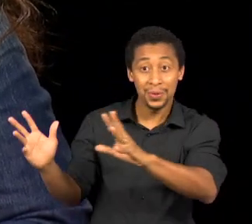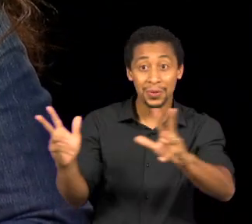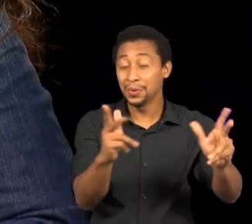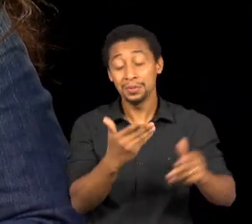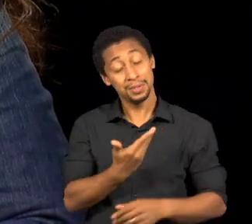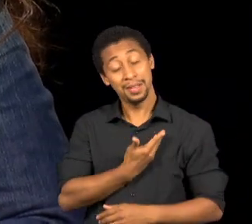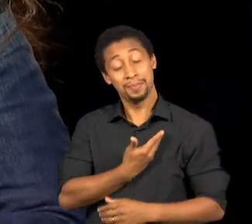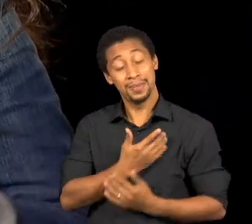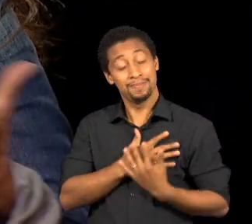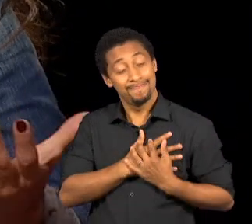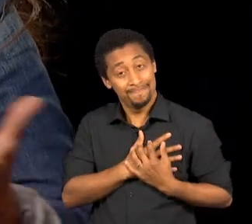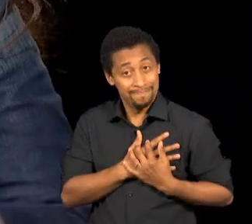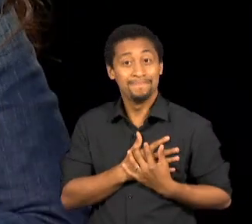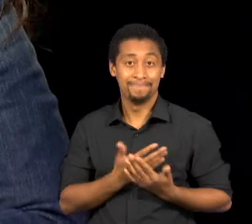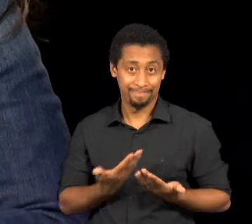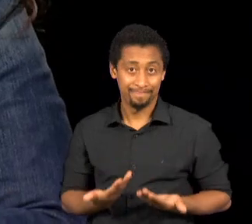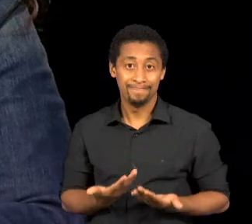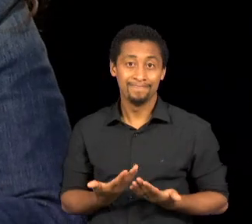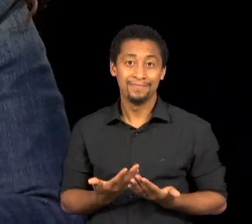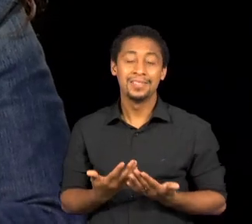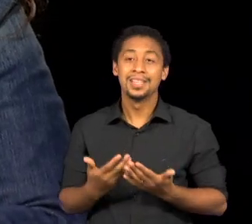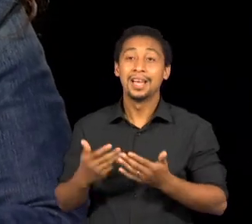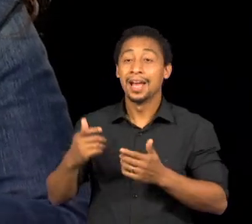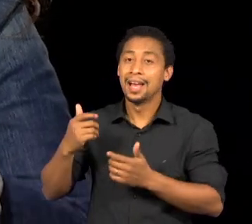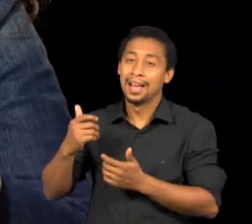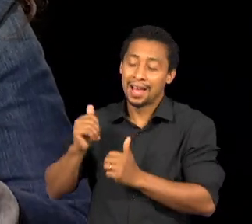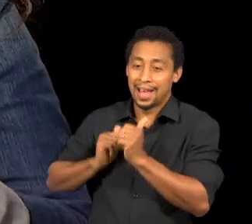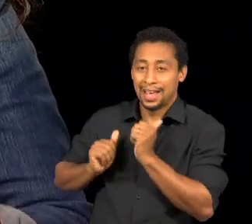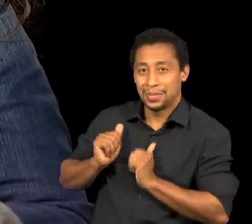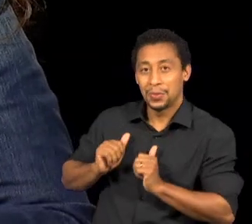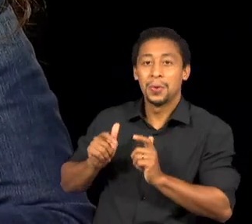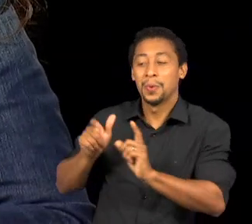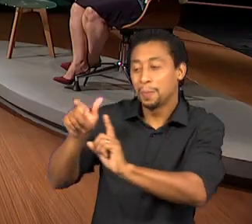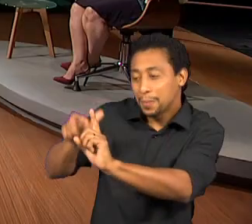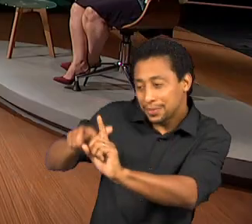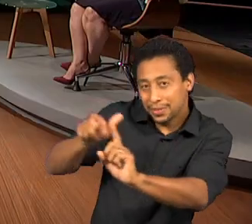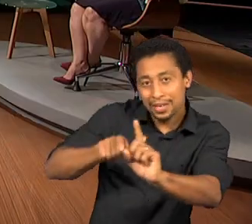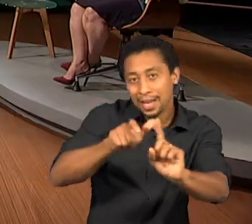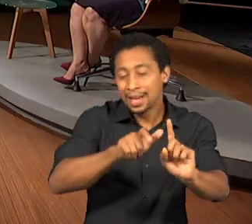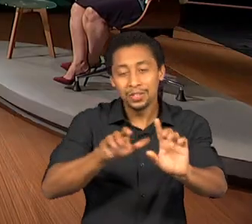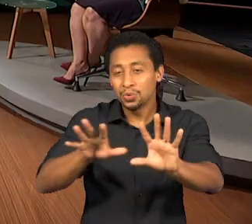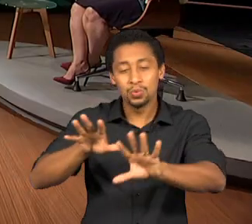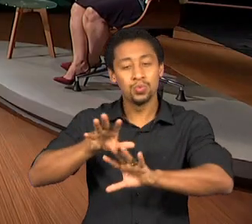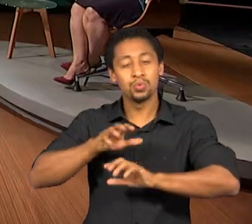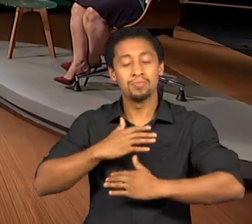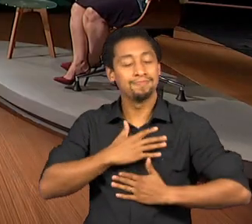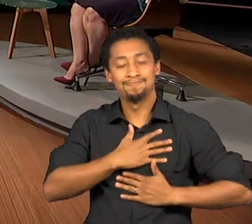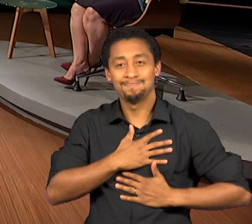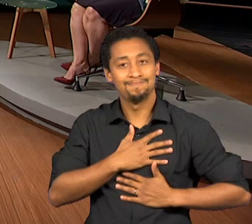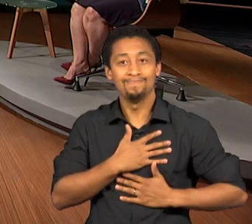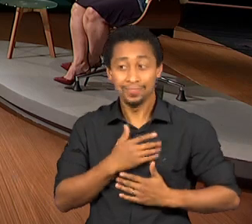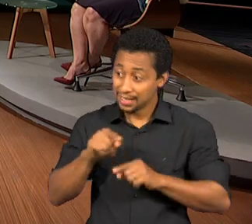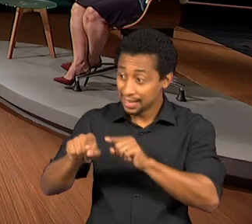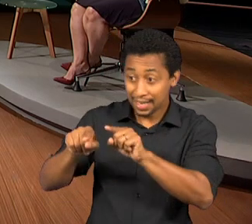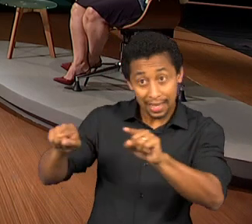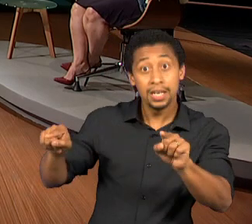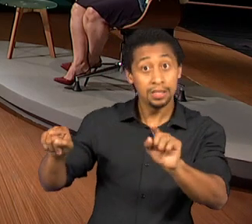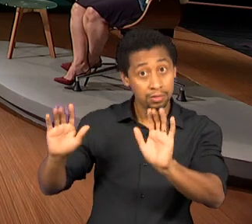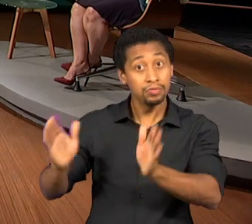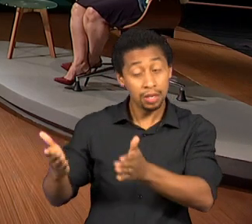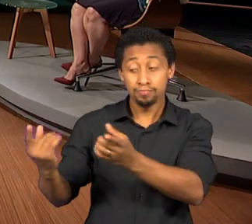né? Não só os atores, mas as personagens, né? As personagens que eles também